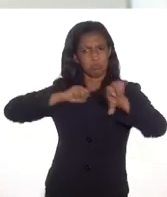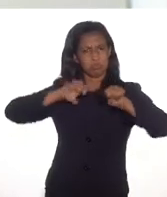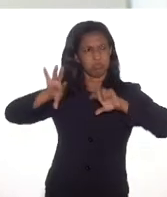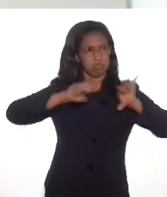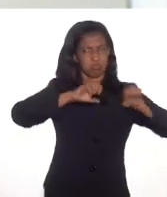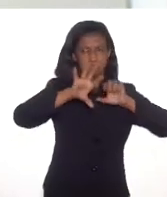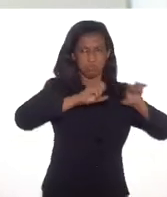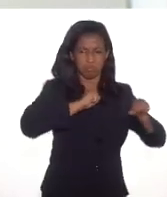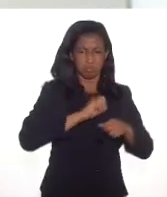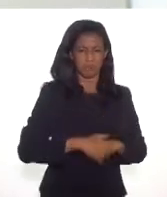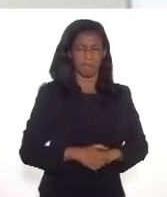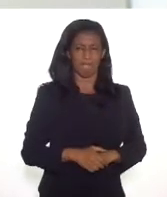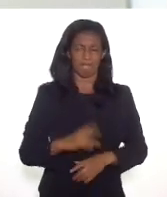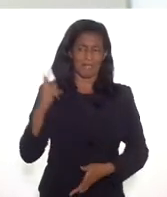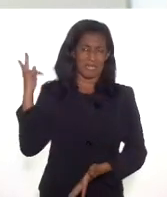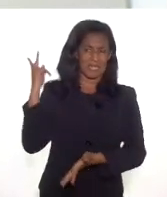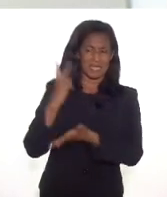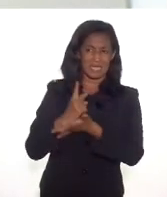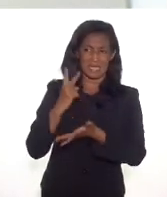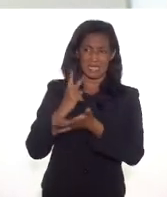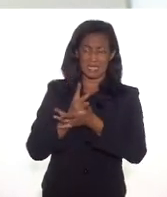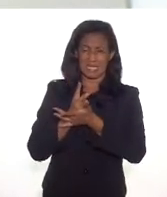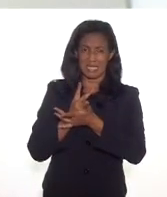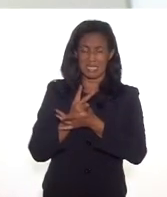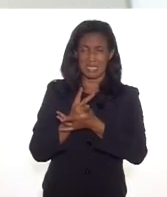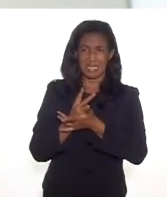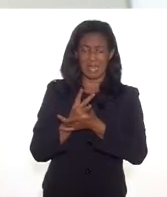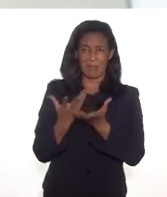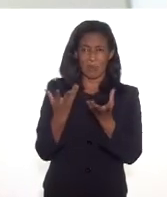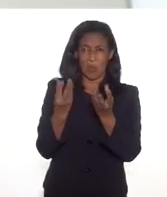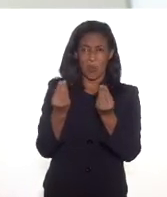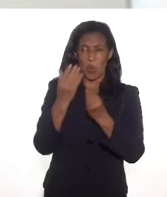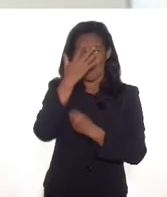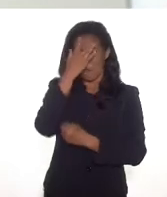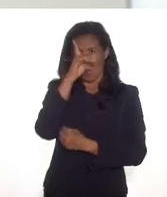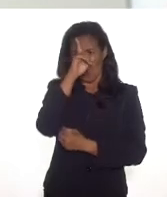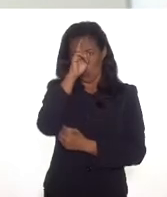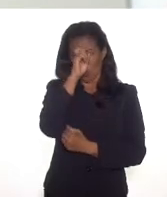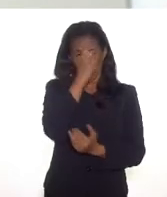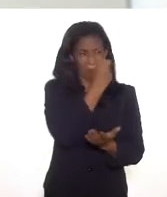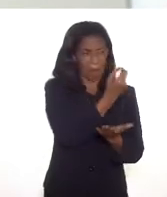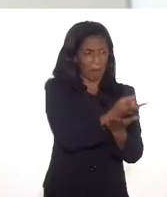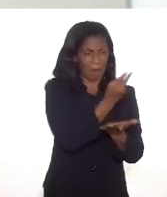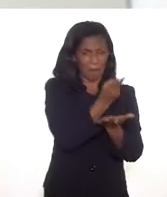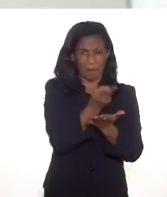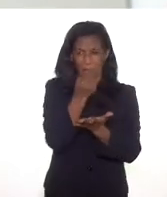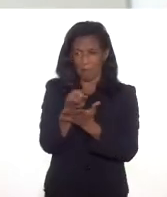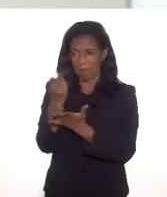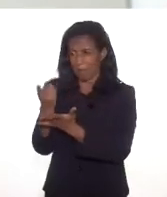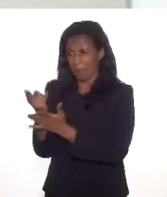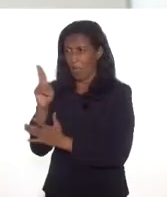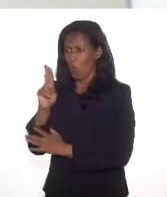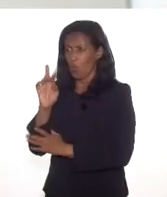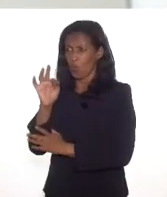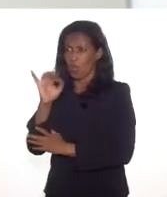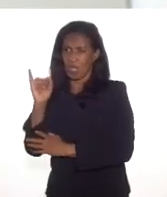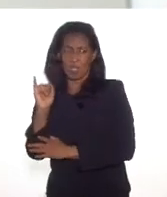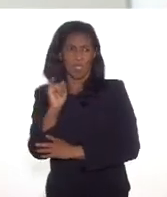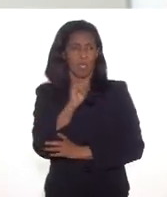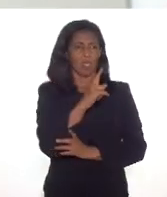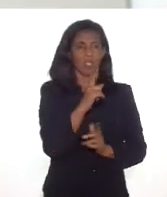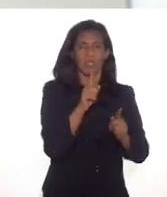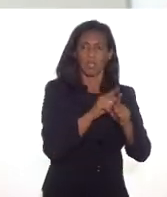ocupação sempre alta de leitos, de UTI, de enfermaria, na maior parte dos estados brasileiros,